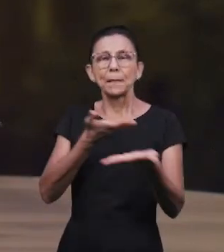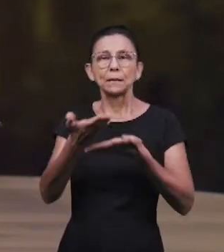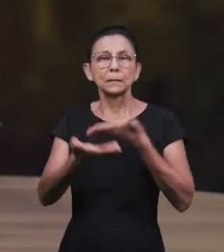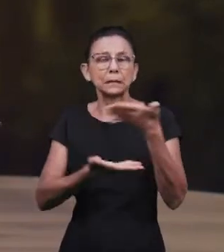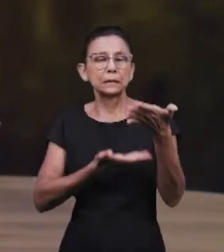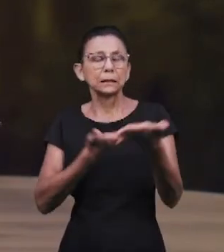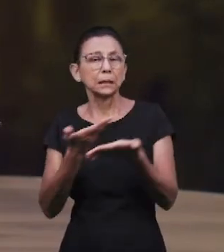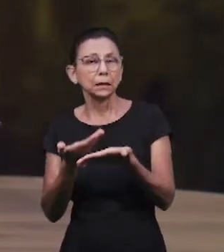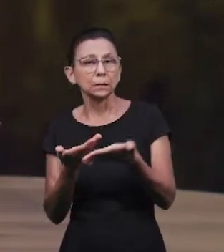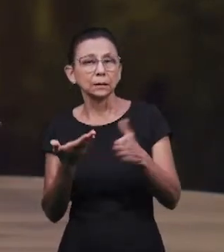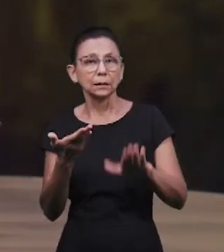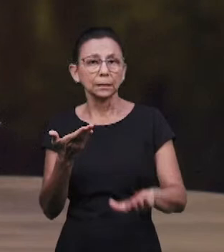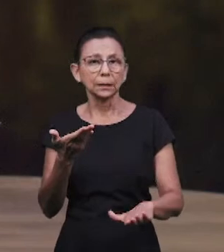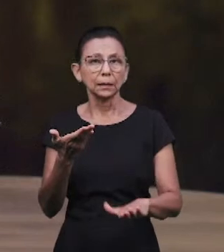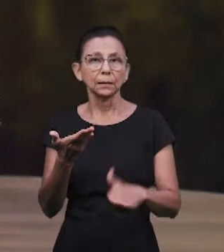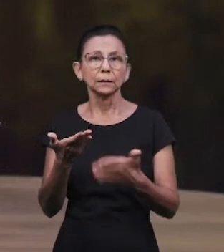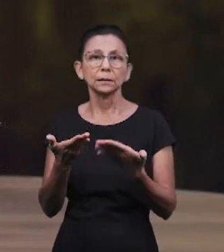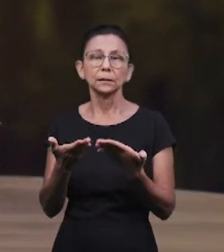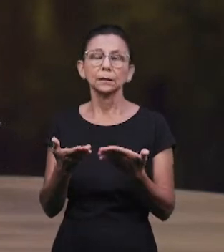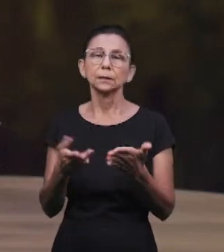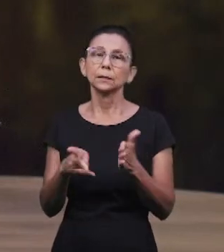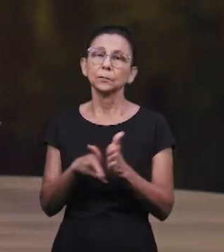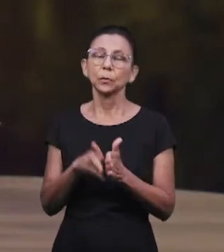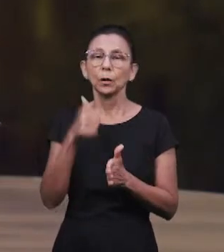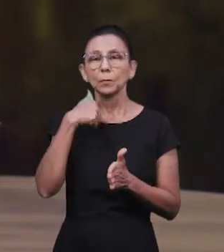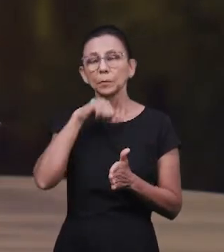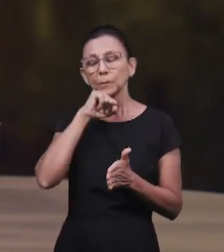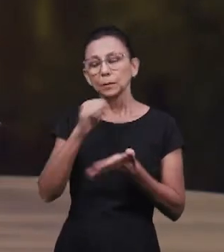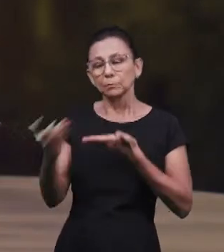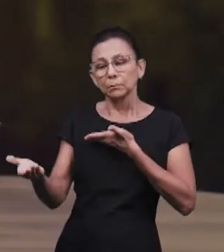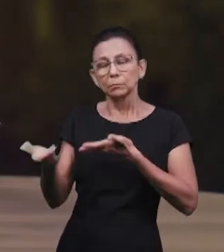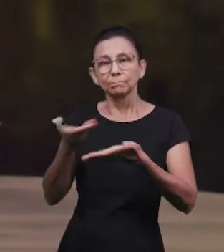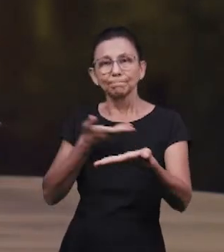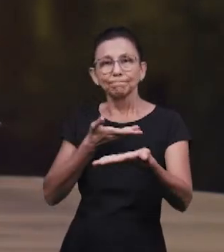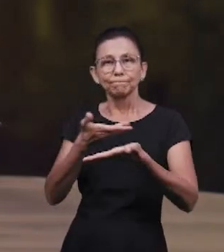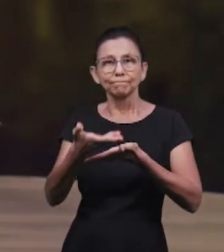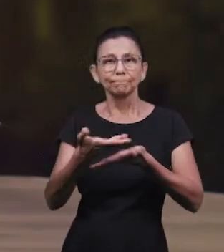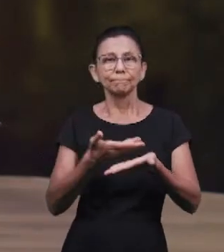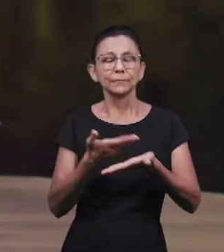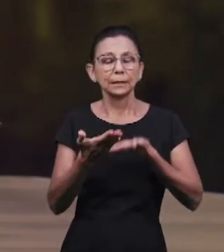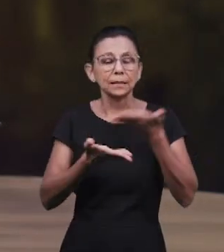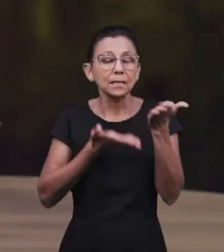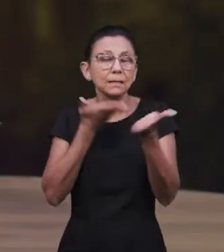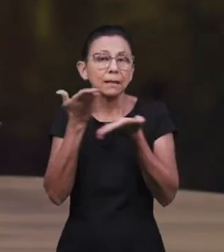tendo assistência, tanto as crianças quanto as próprias mães.